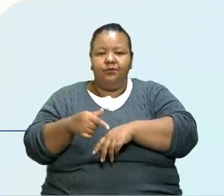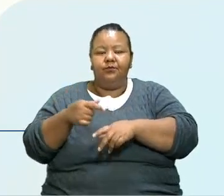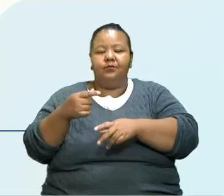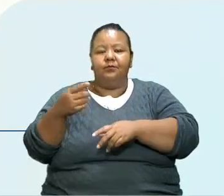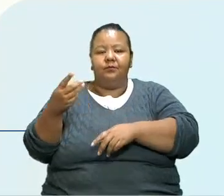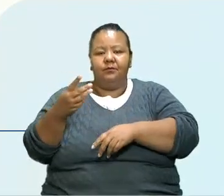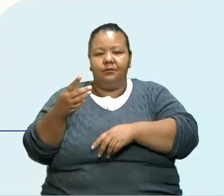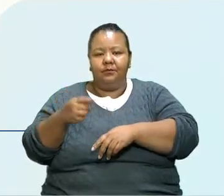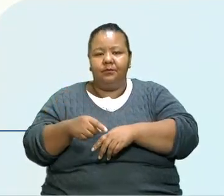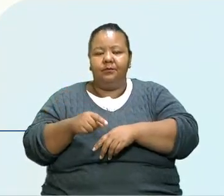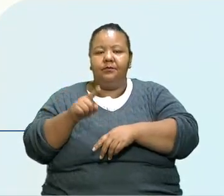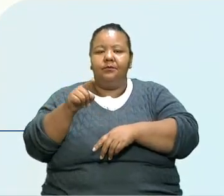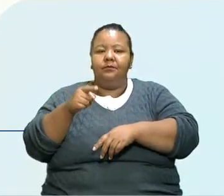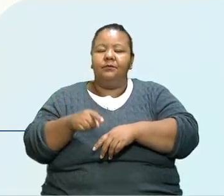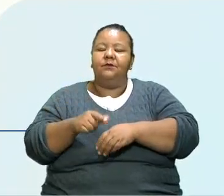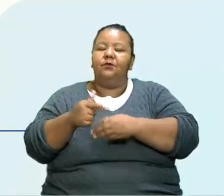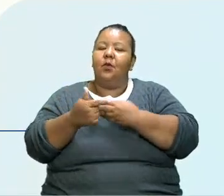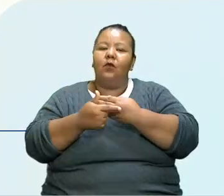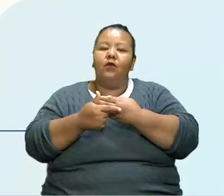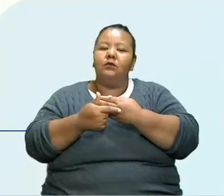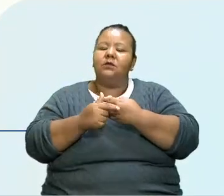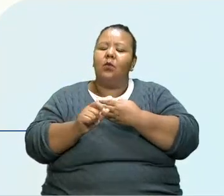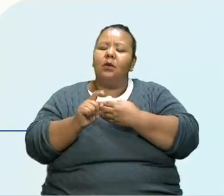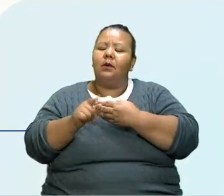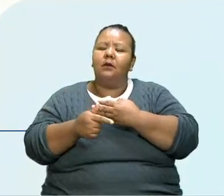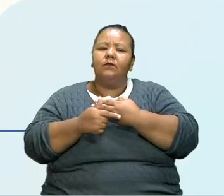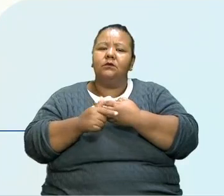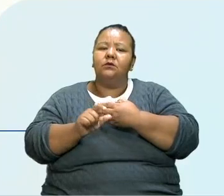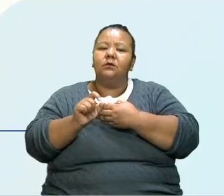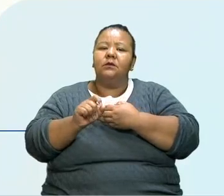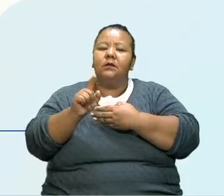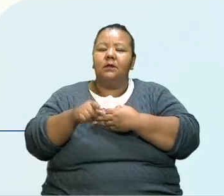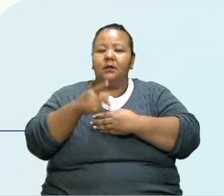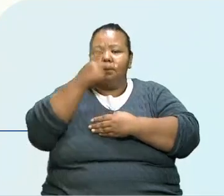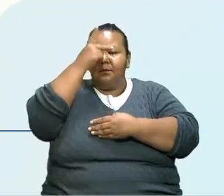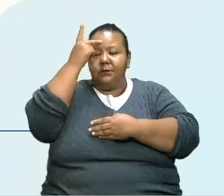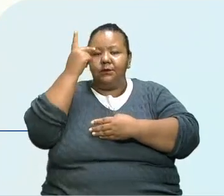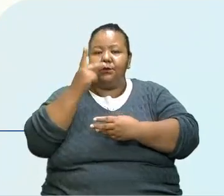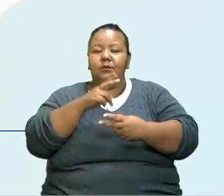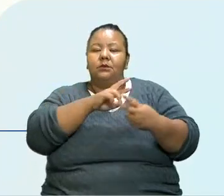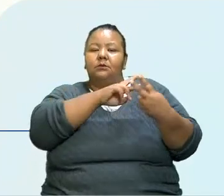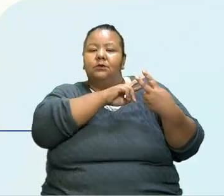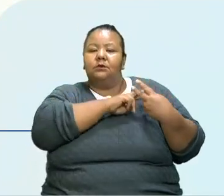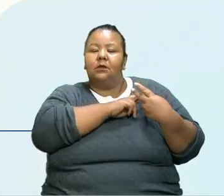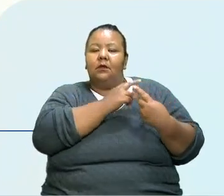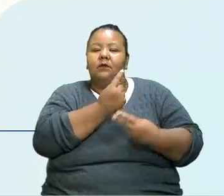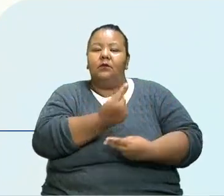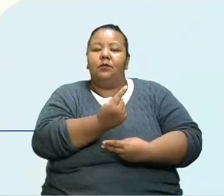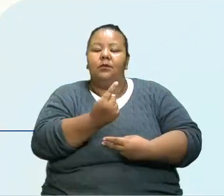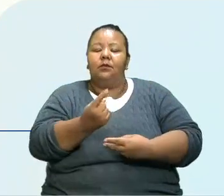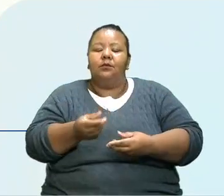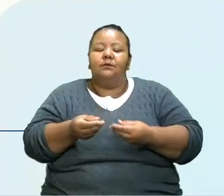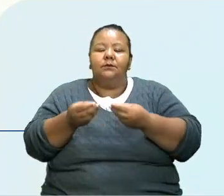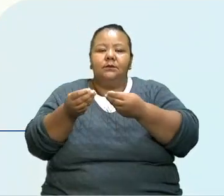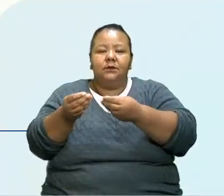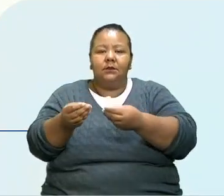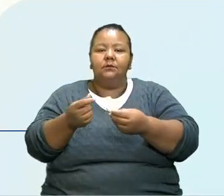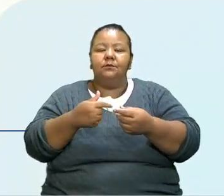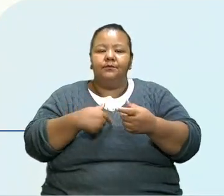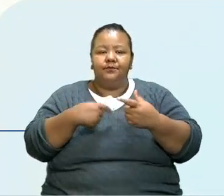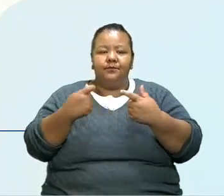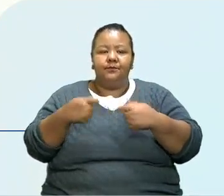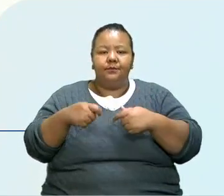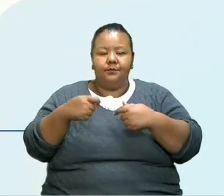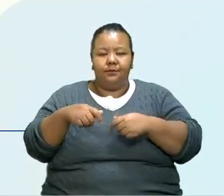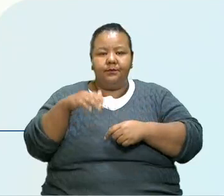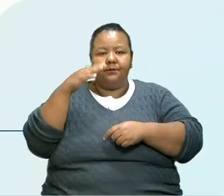a terceira, quais são essas funções e quem será o responsável para entregar? Eu preciso